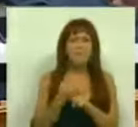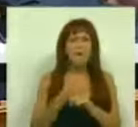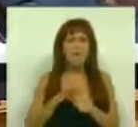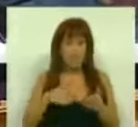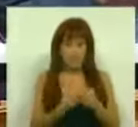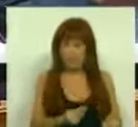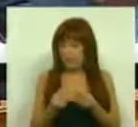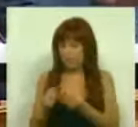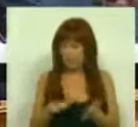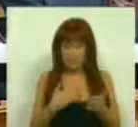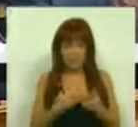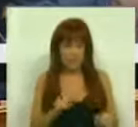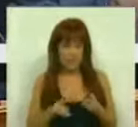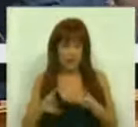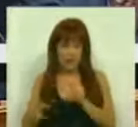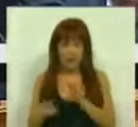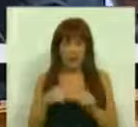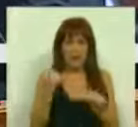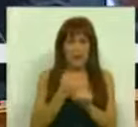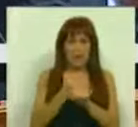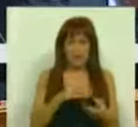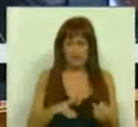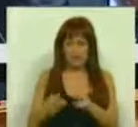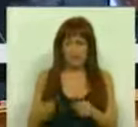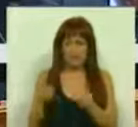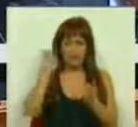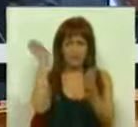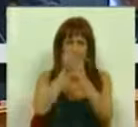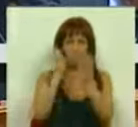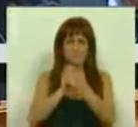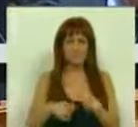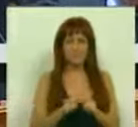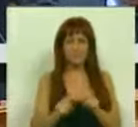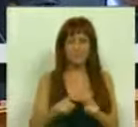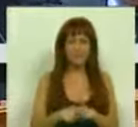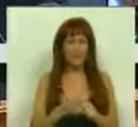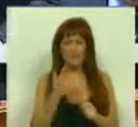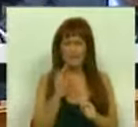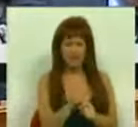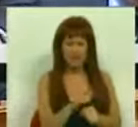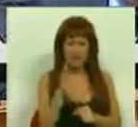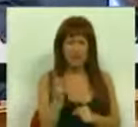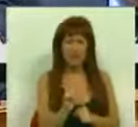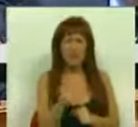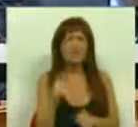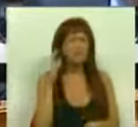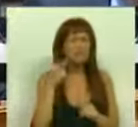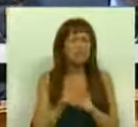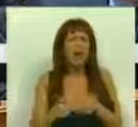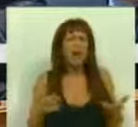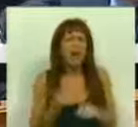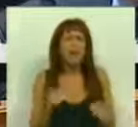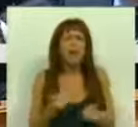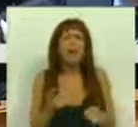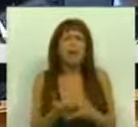várias propostas de alteração da lei laboral, com calendários definidos ao trimestre, era para quê?